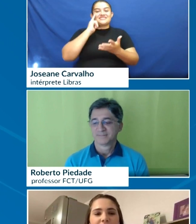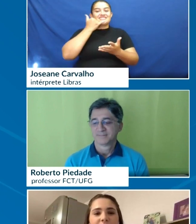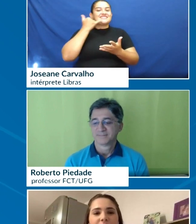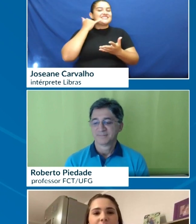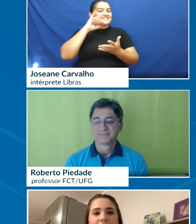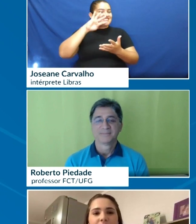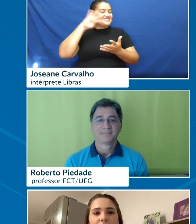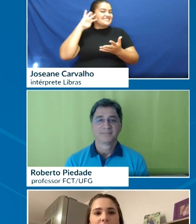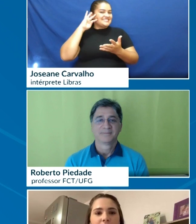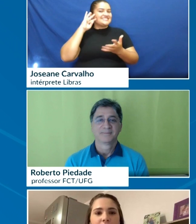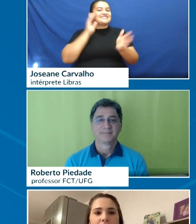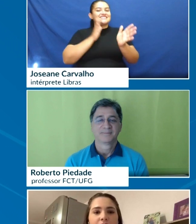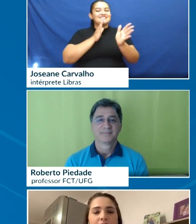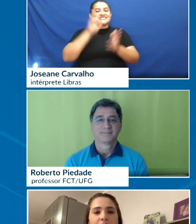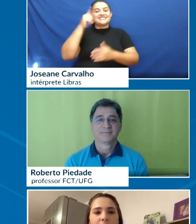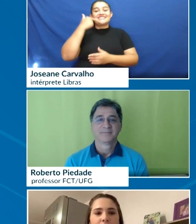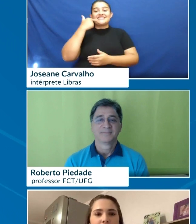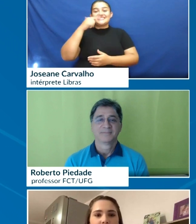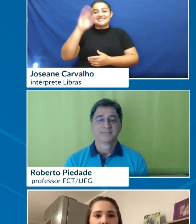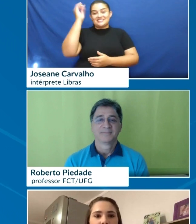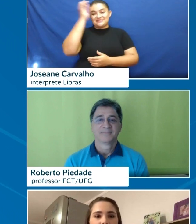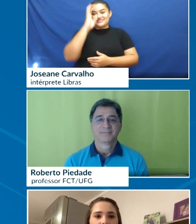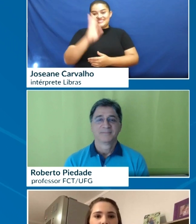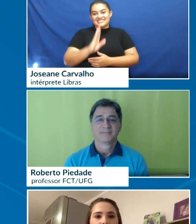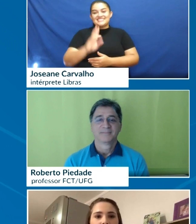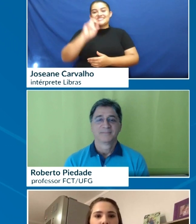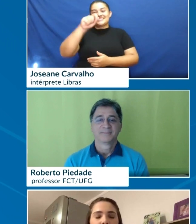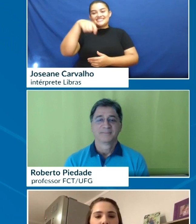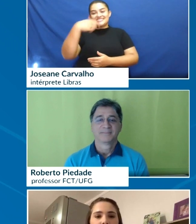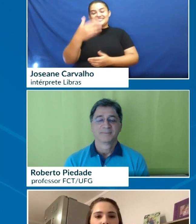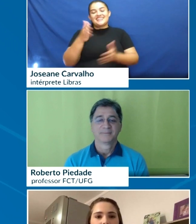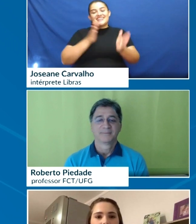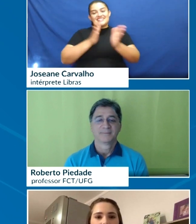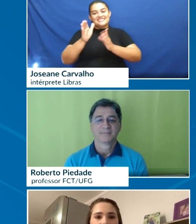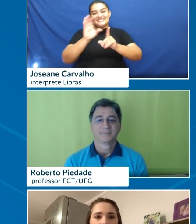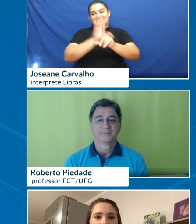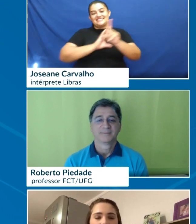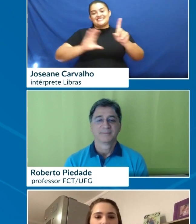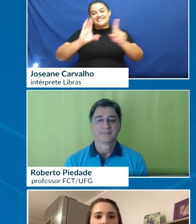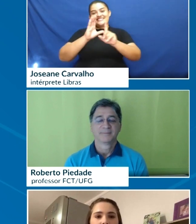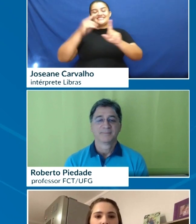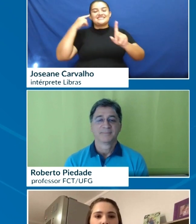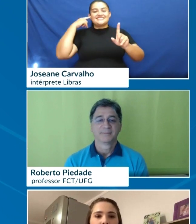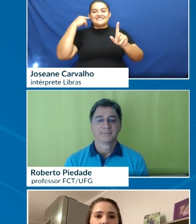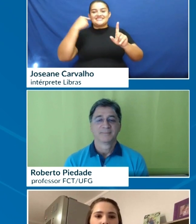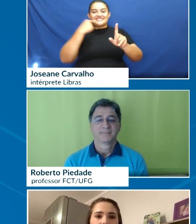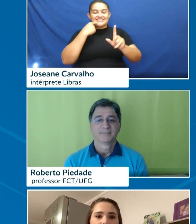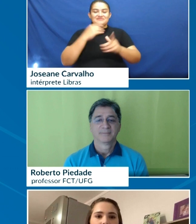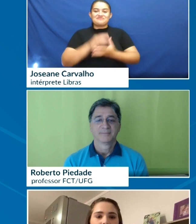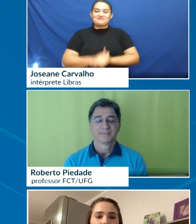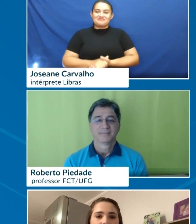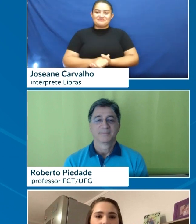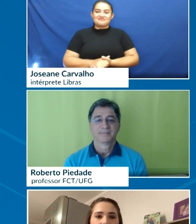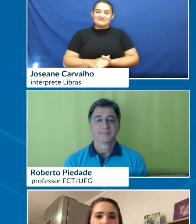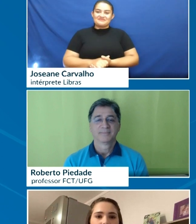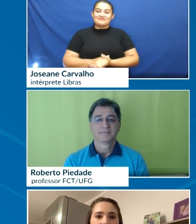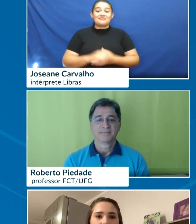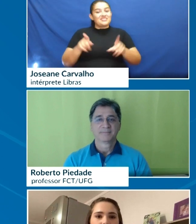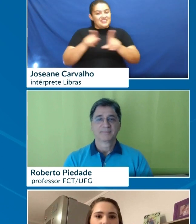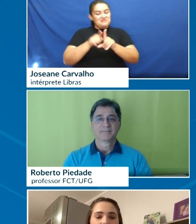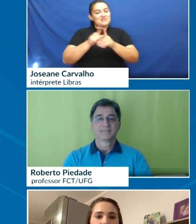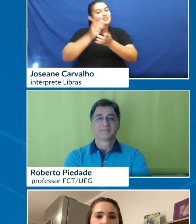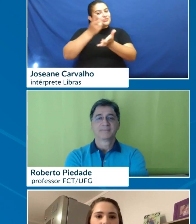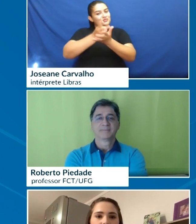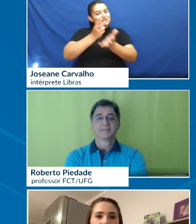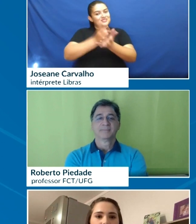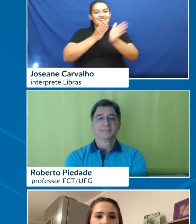a interpretação para a língua brasileira de sinais, tornando esse nosso bate-papo acessível para mais pessoas. Também, em nome da